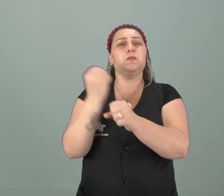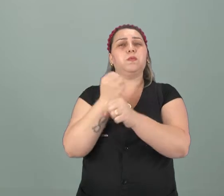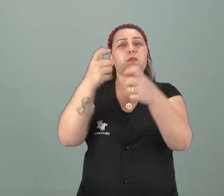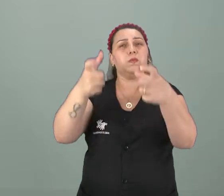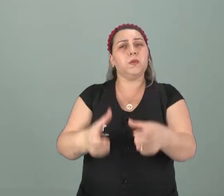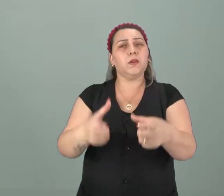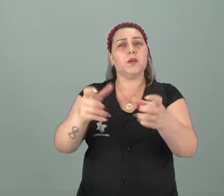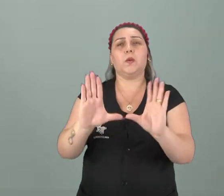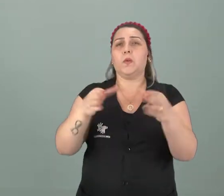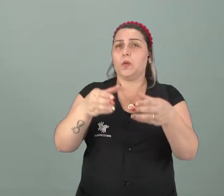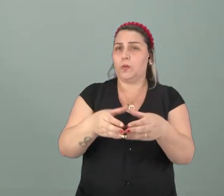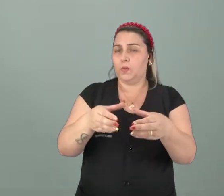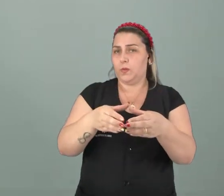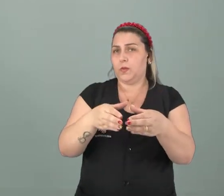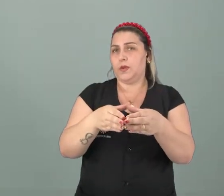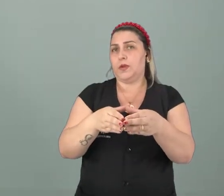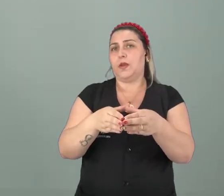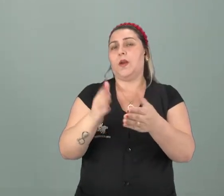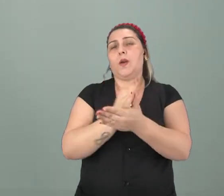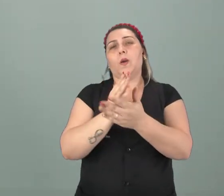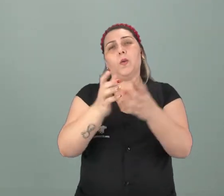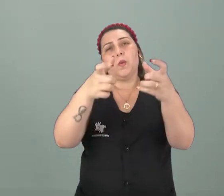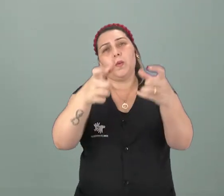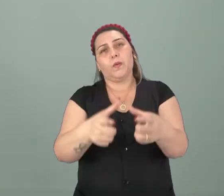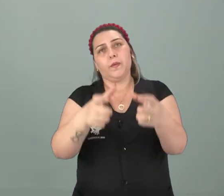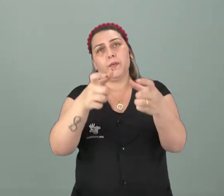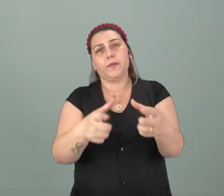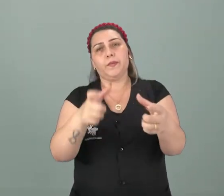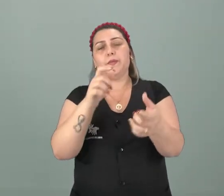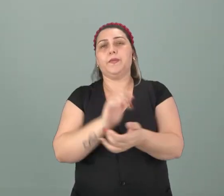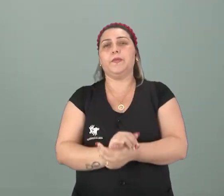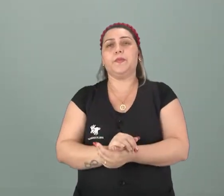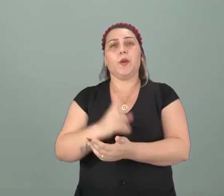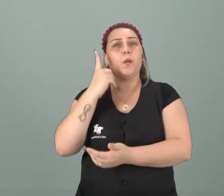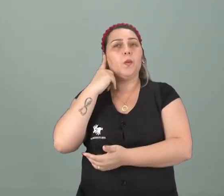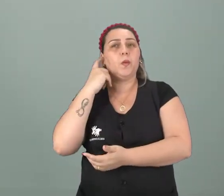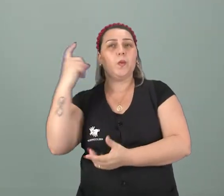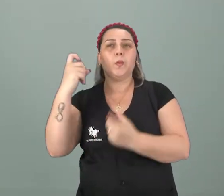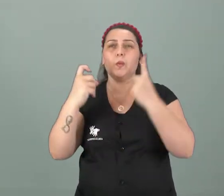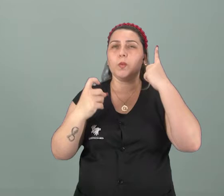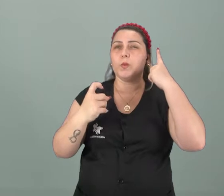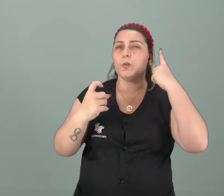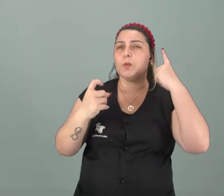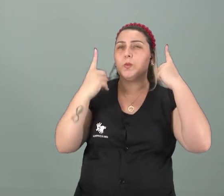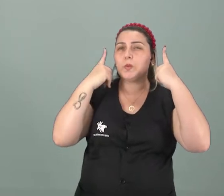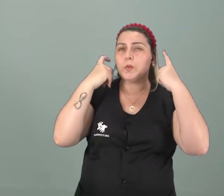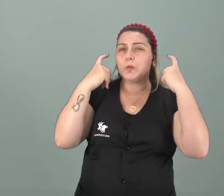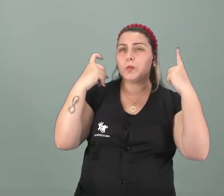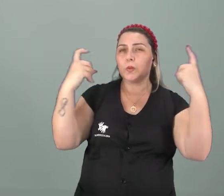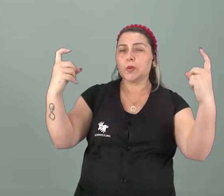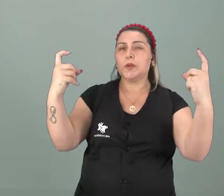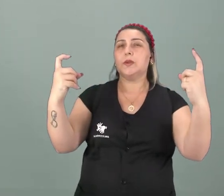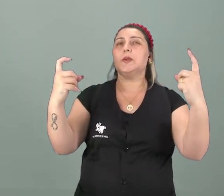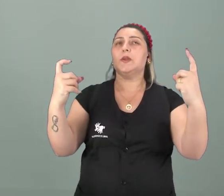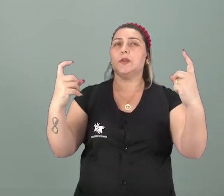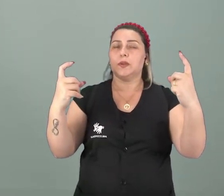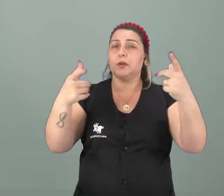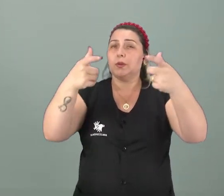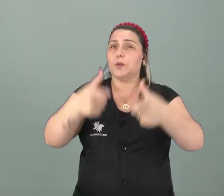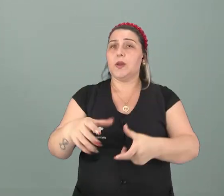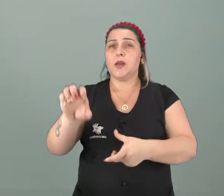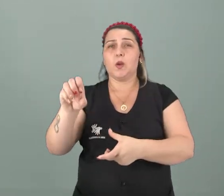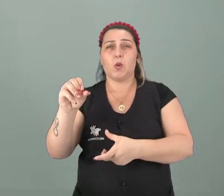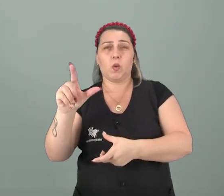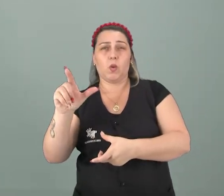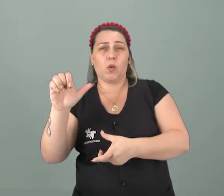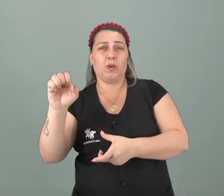determinada comunidade, né, em determinado território, né, o barulho, né, o ruído dessas torres eólicas